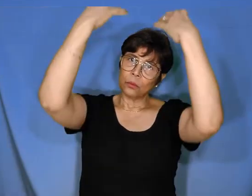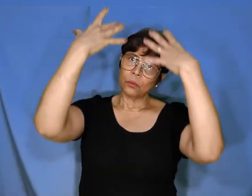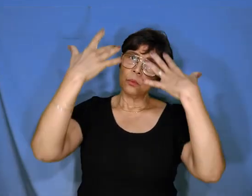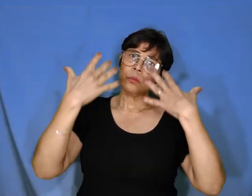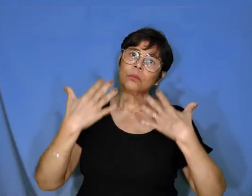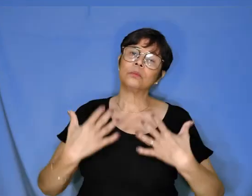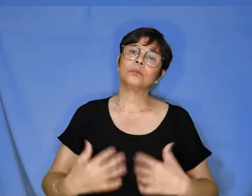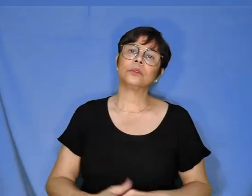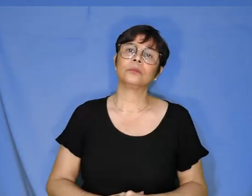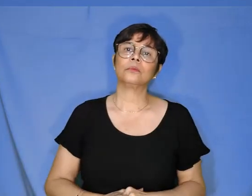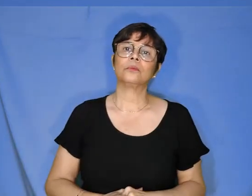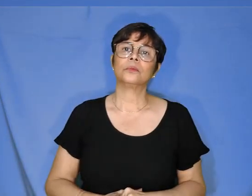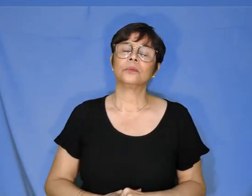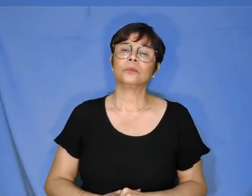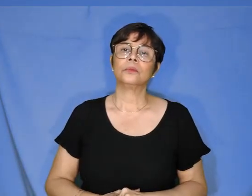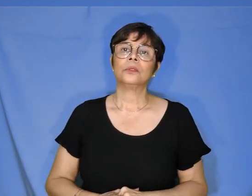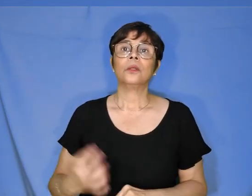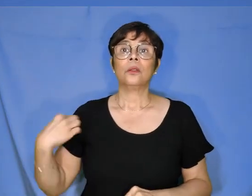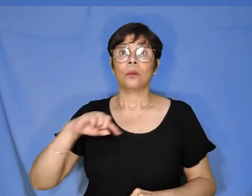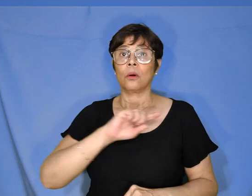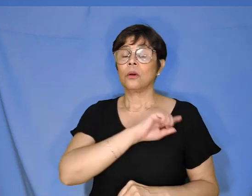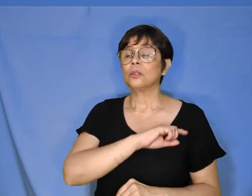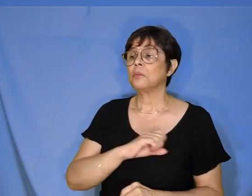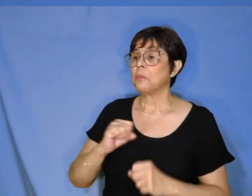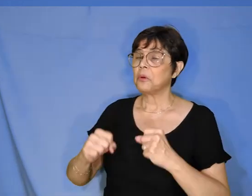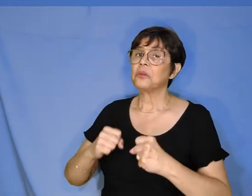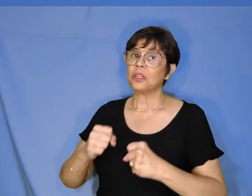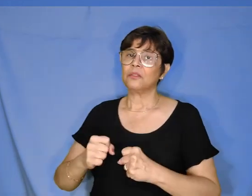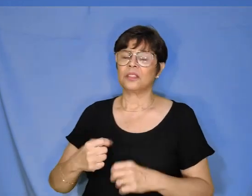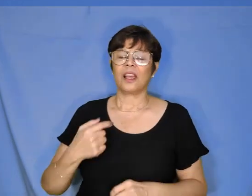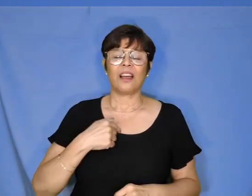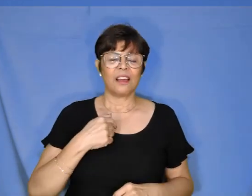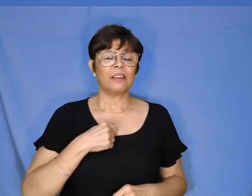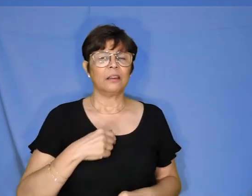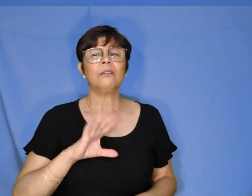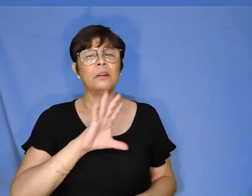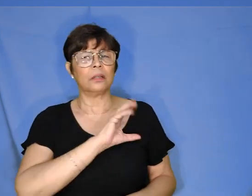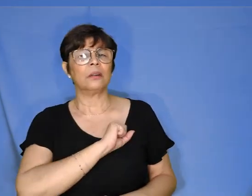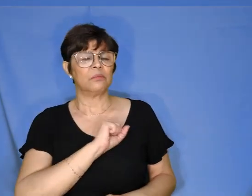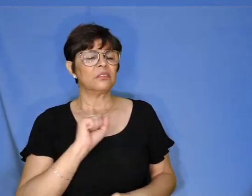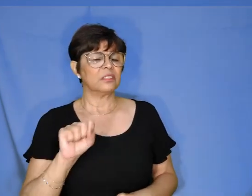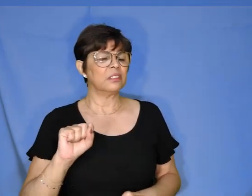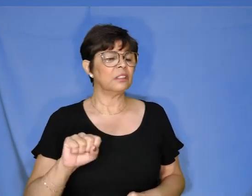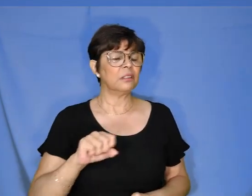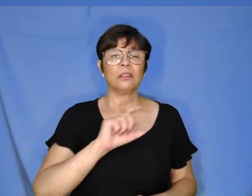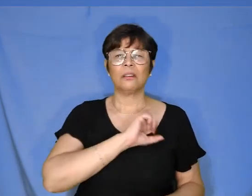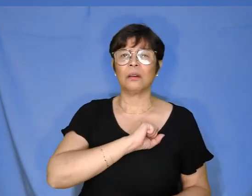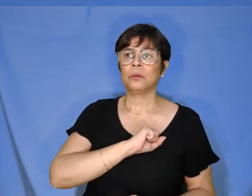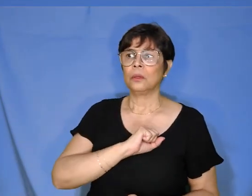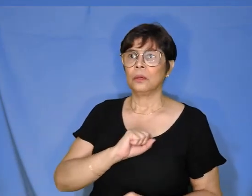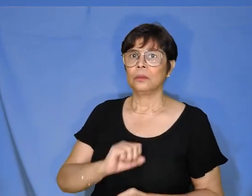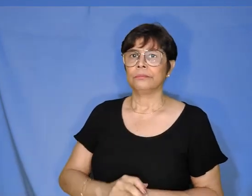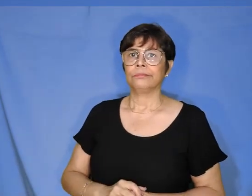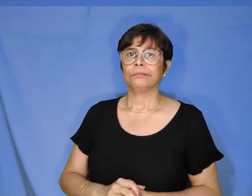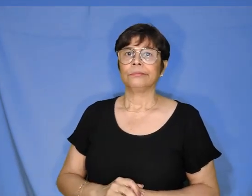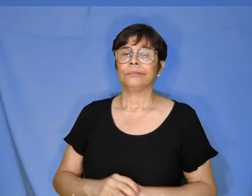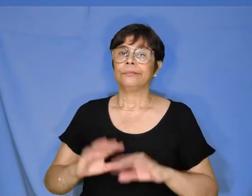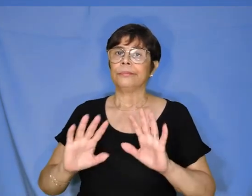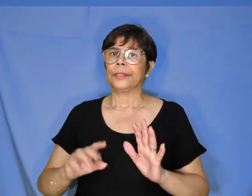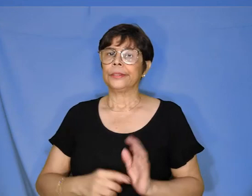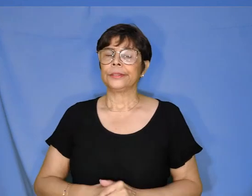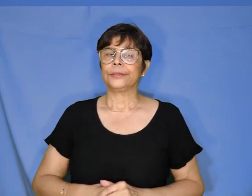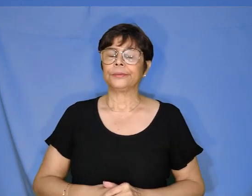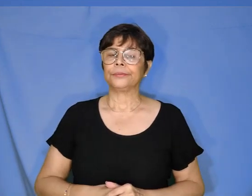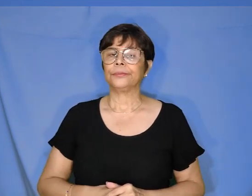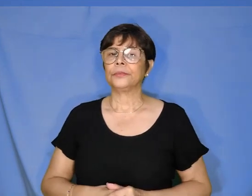ninguém. Ele pode até arranjar uma estratégia para dizer que está sujeito, mas a primeira oportunidade que ele tem,